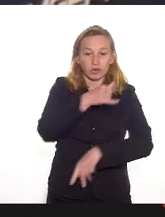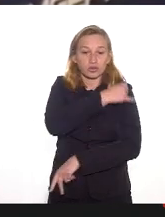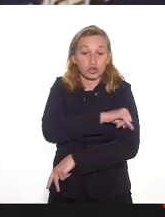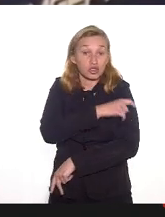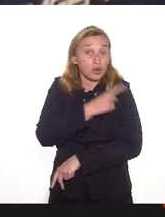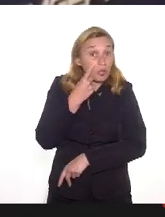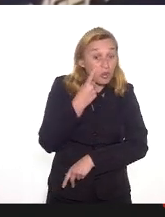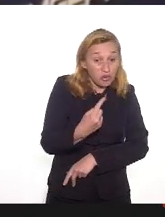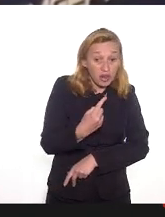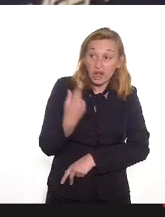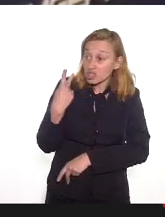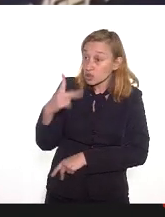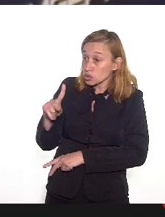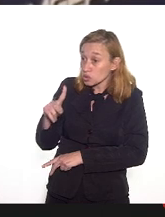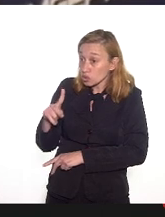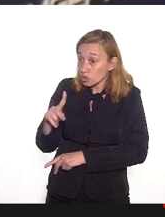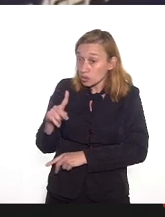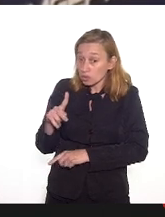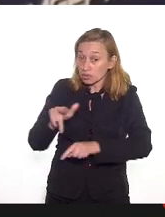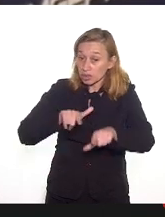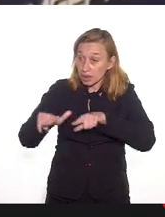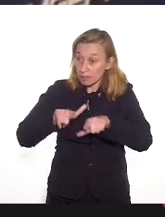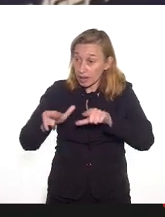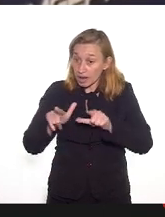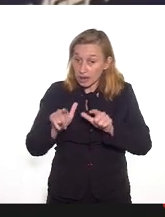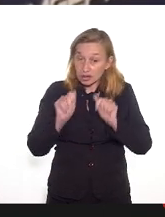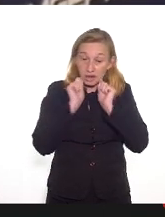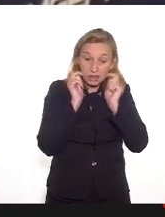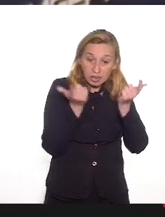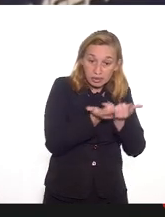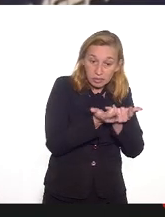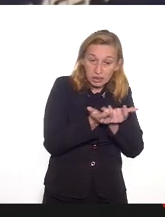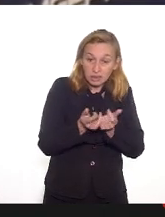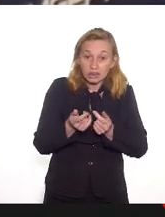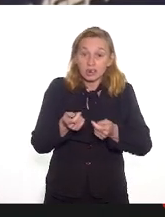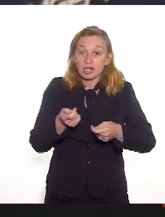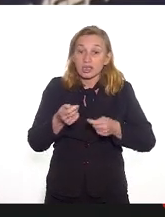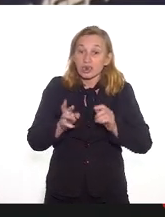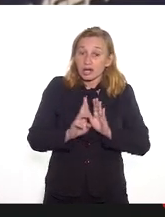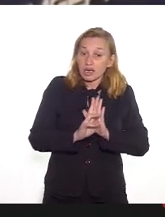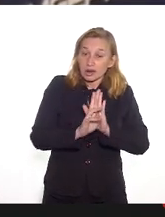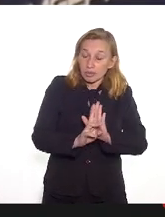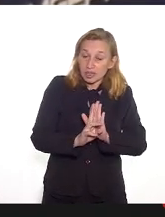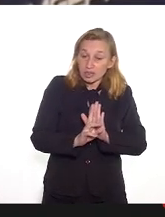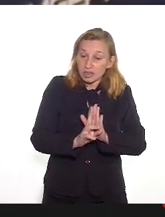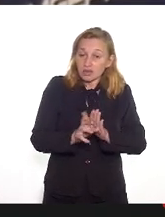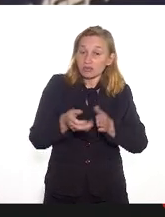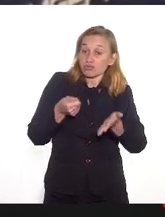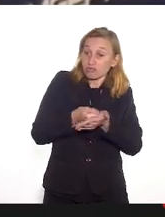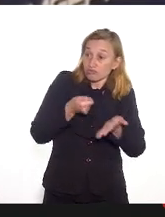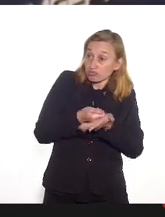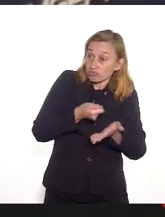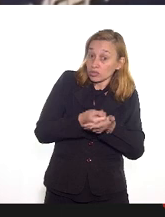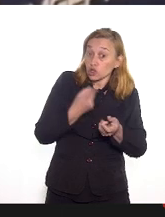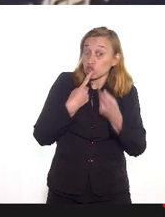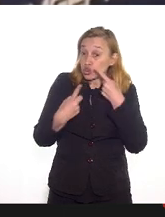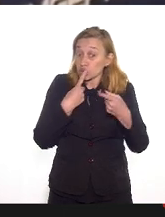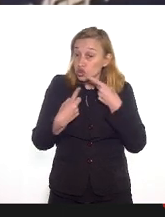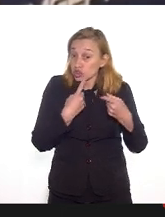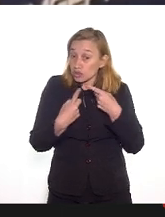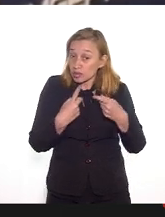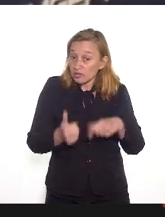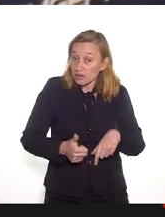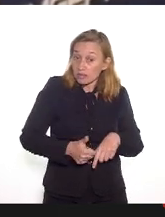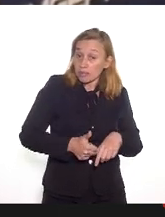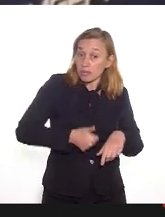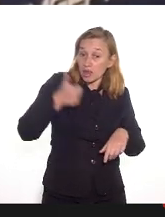ver a sua Assembleia, os seus representantes brigando e discutindo para trazer condições